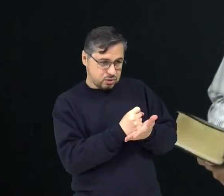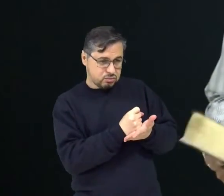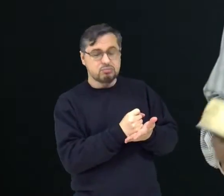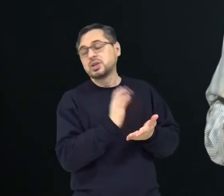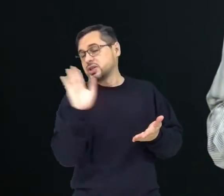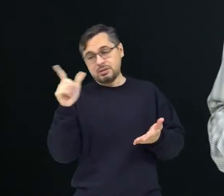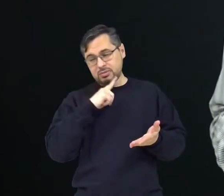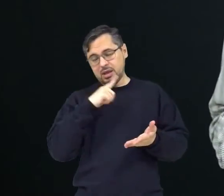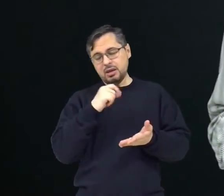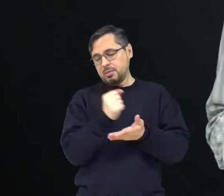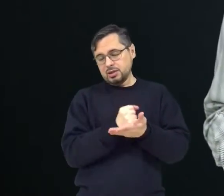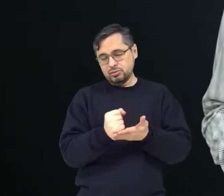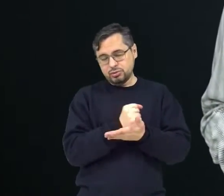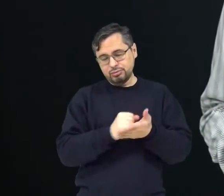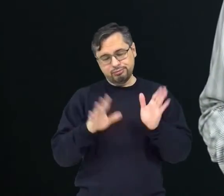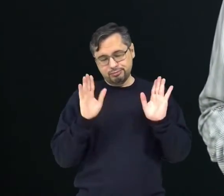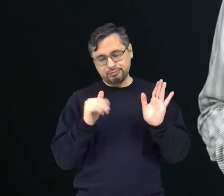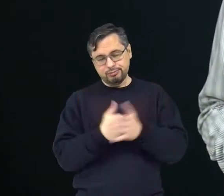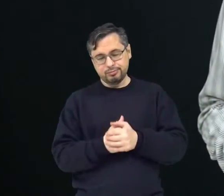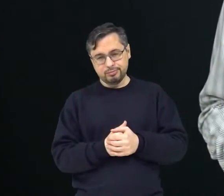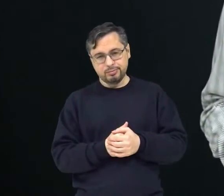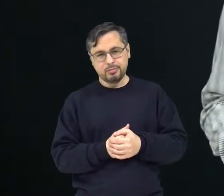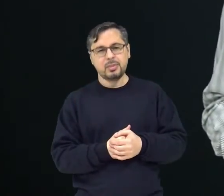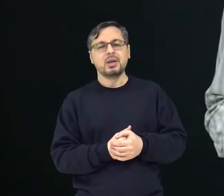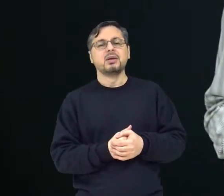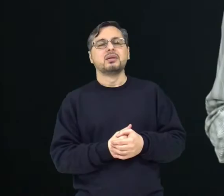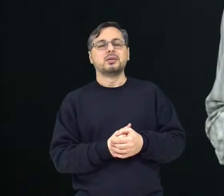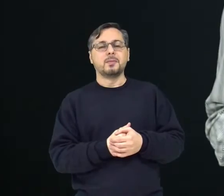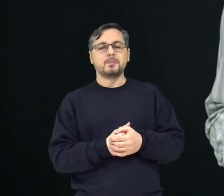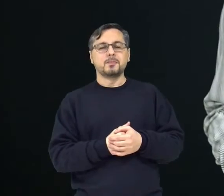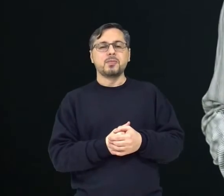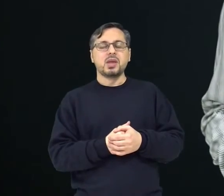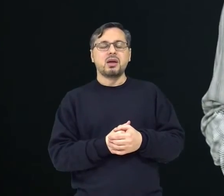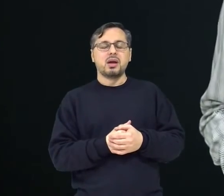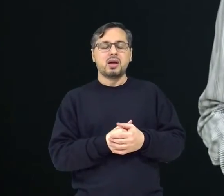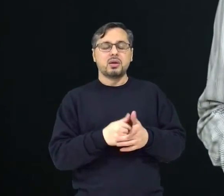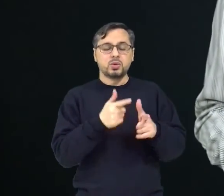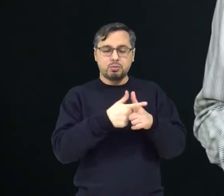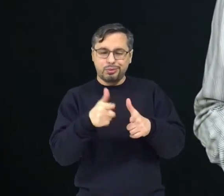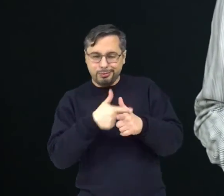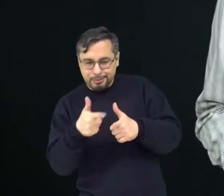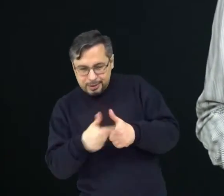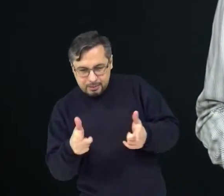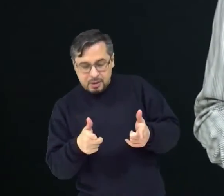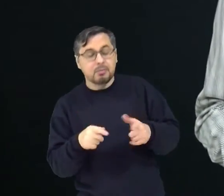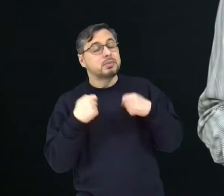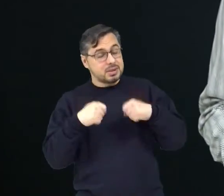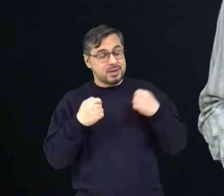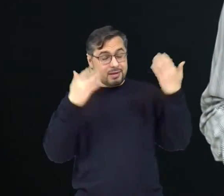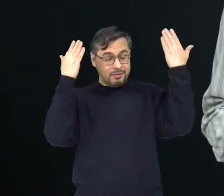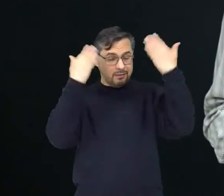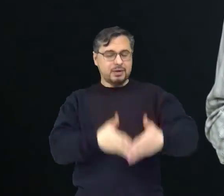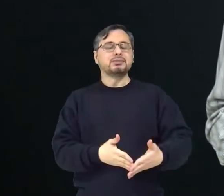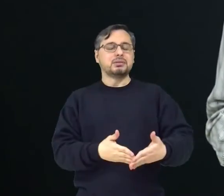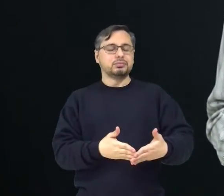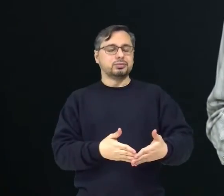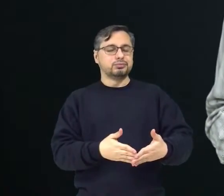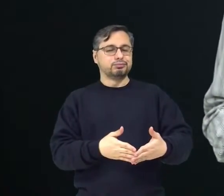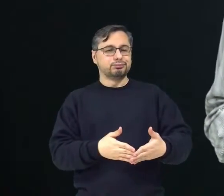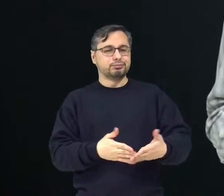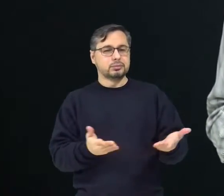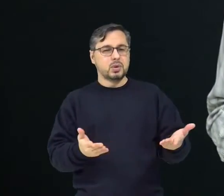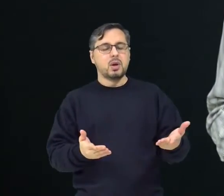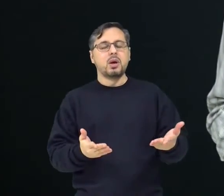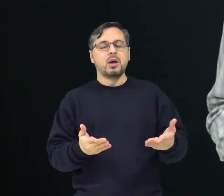circunstâncias, ou seja, as tempestades terão de ser enfrentadas. A questão agora central é